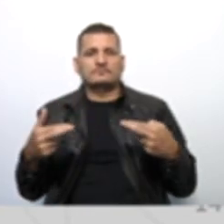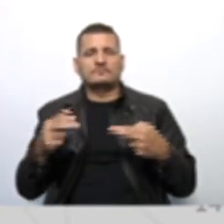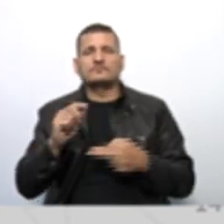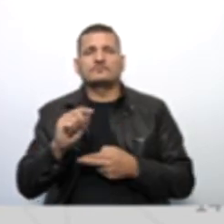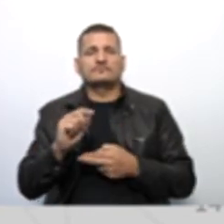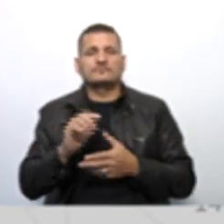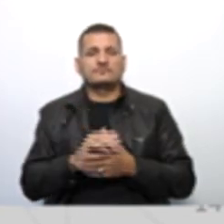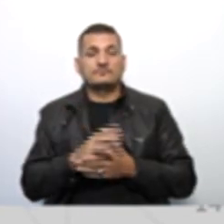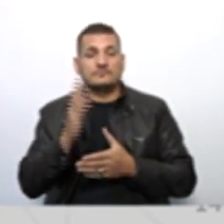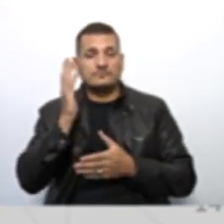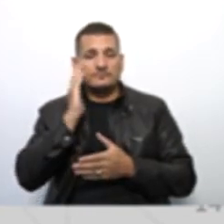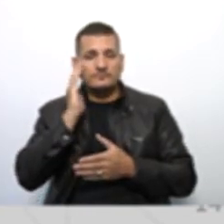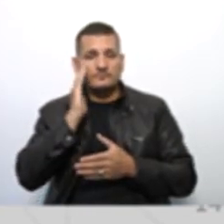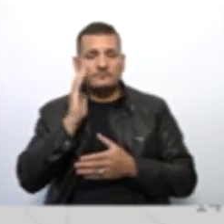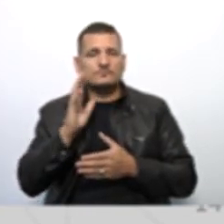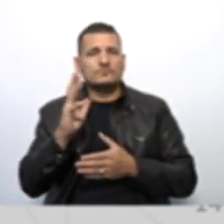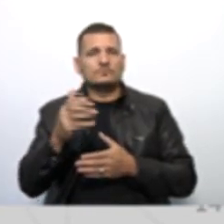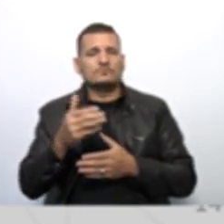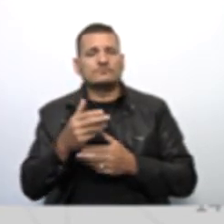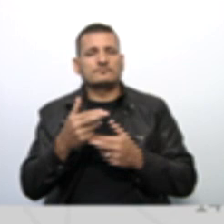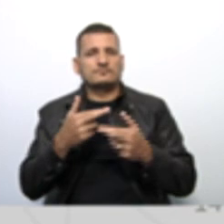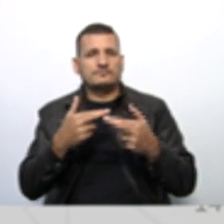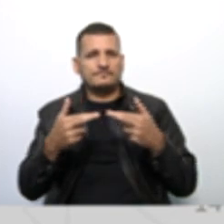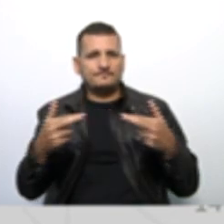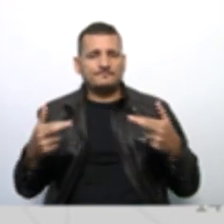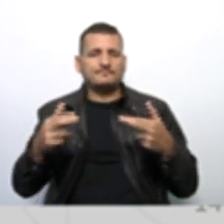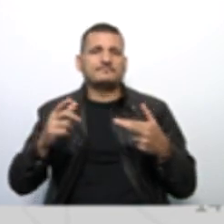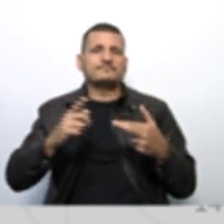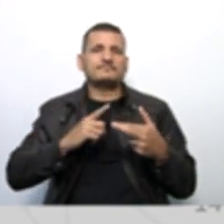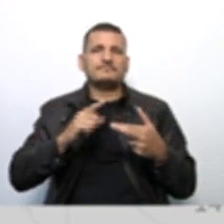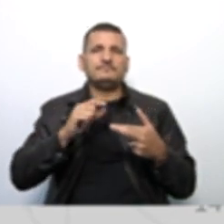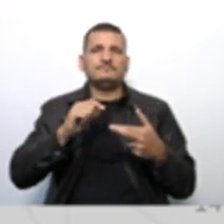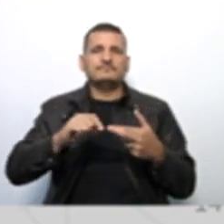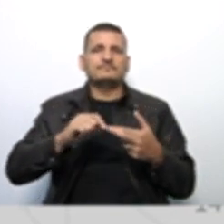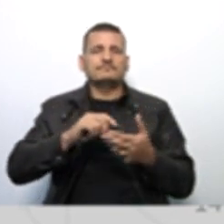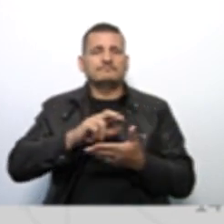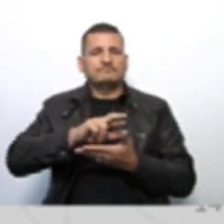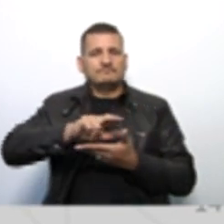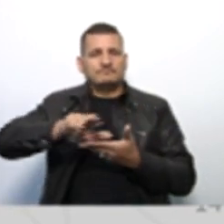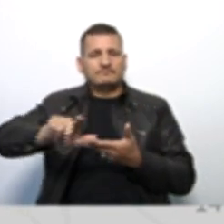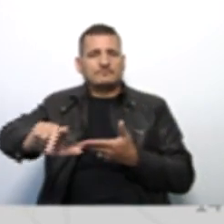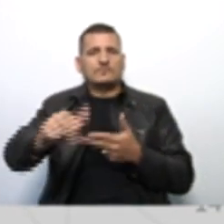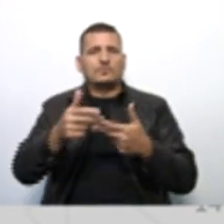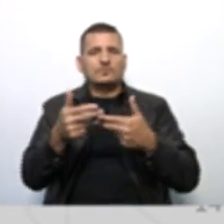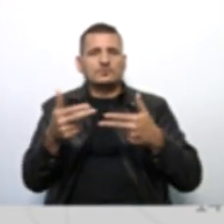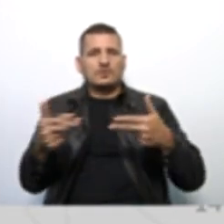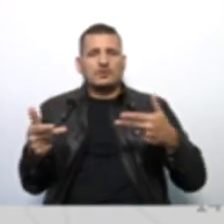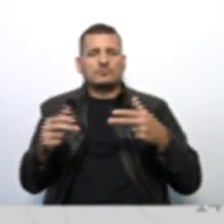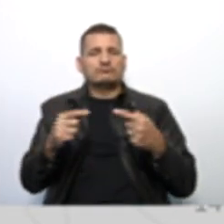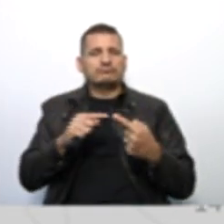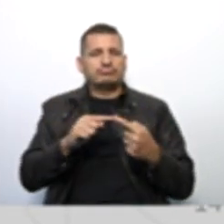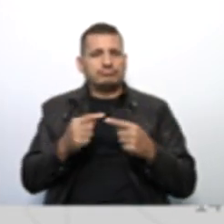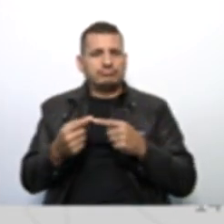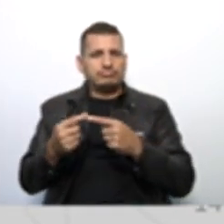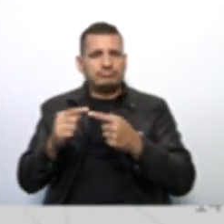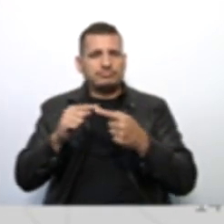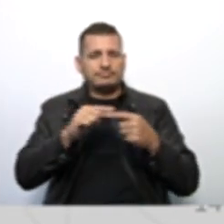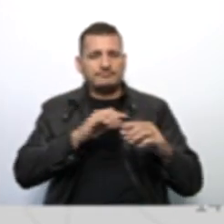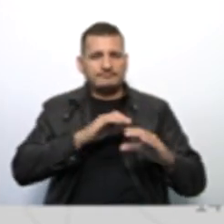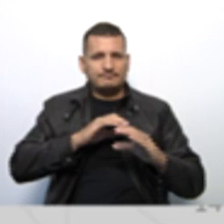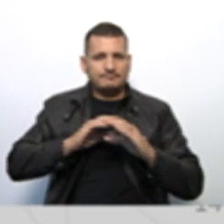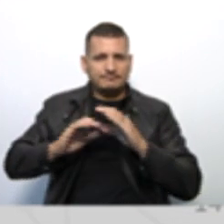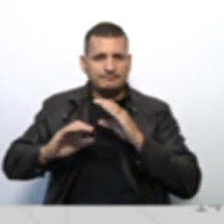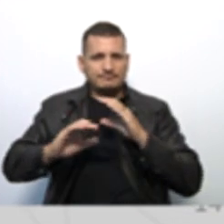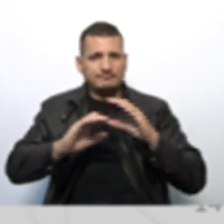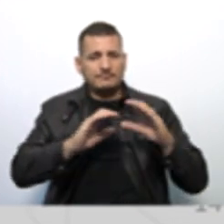rede? Ó, sabemos que toda a rede é composta por dispositivos que se comunicam, ok? Contudo, para que isso ocorra,